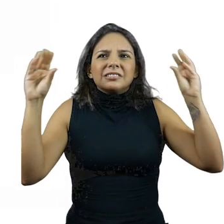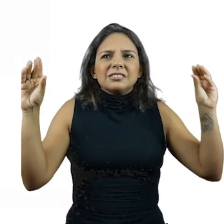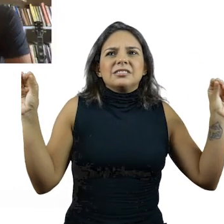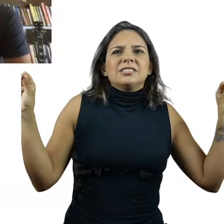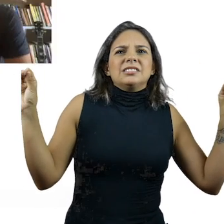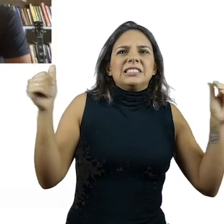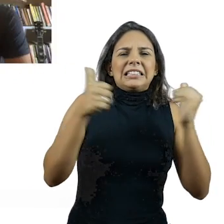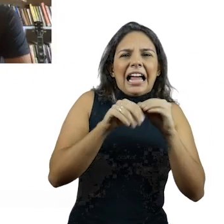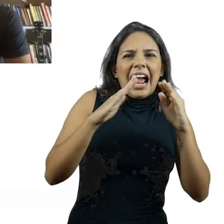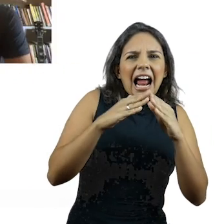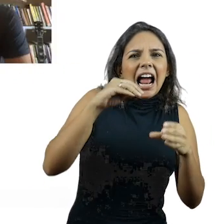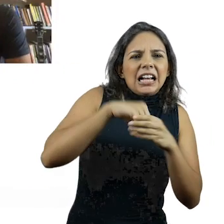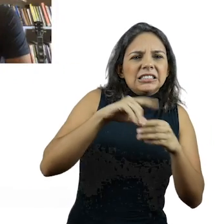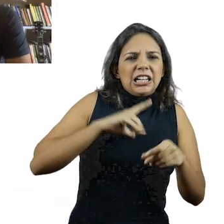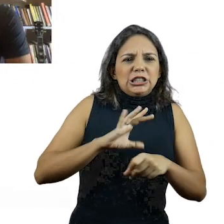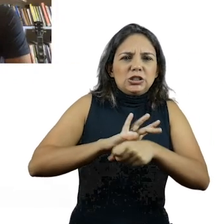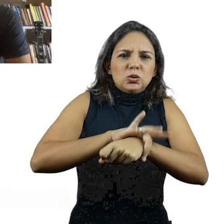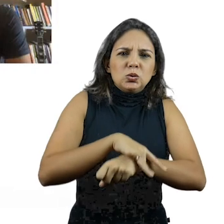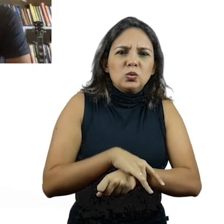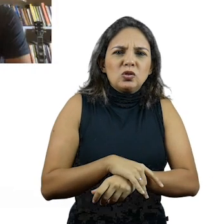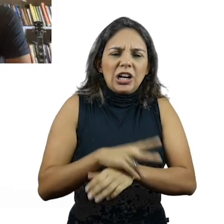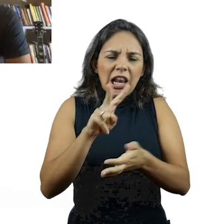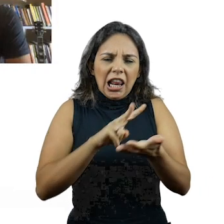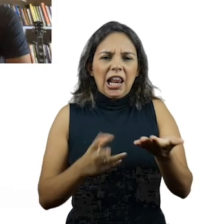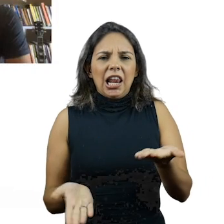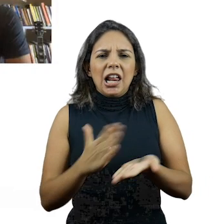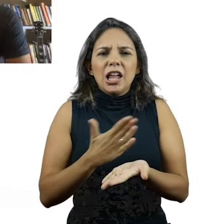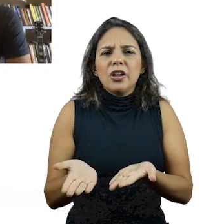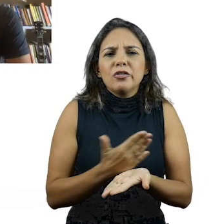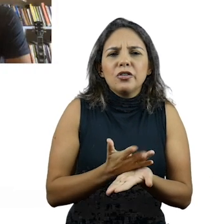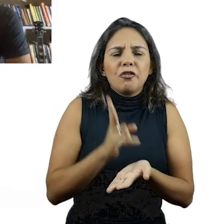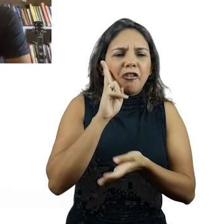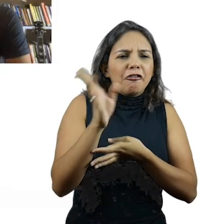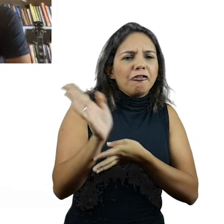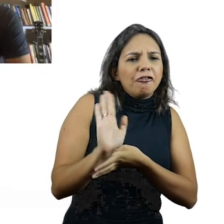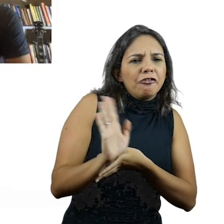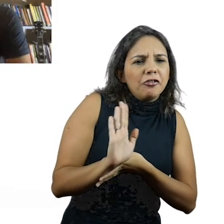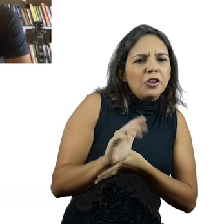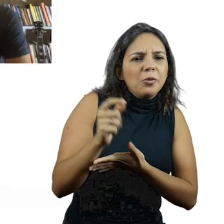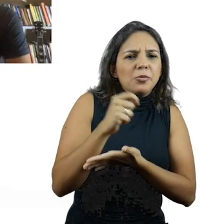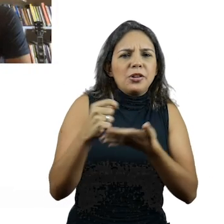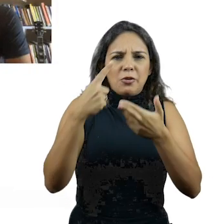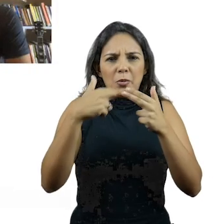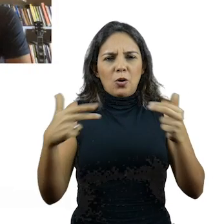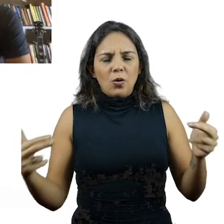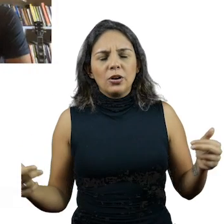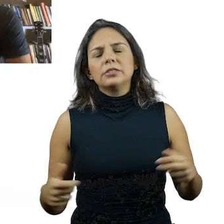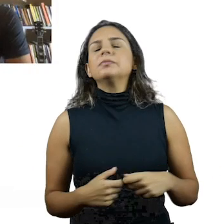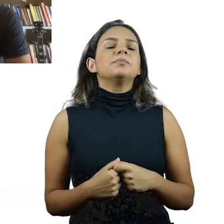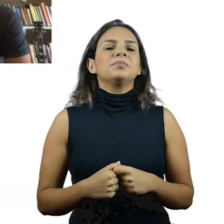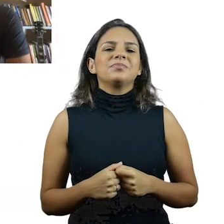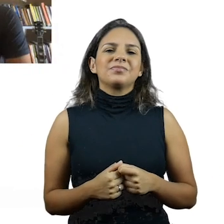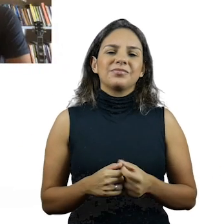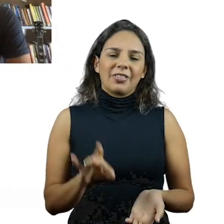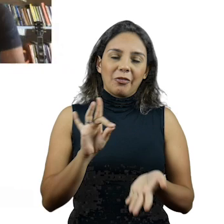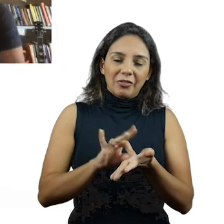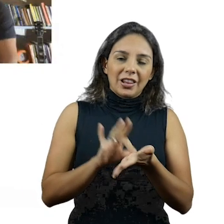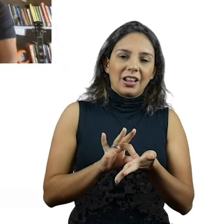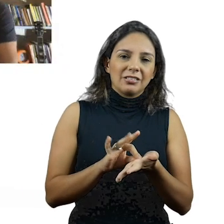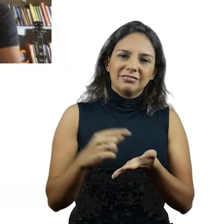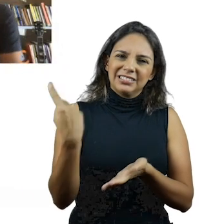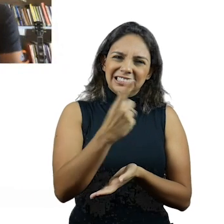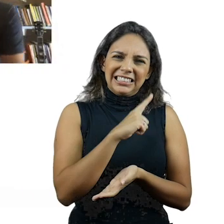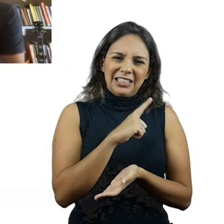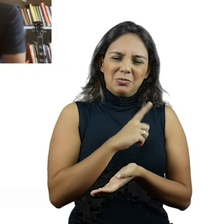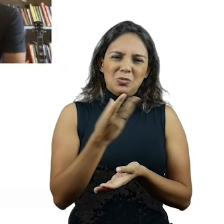estou seguro, eu vou ler um livro, eu vou assistir um filme, eu vou escrever uma coisa. Mas a verdade é que a gente tem